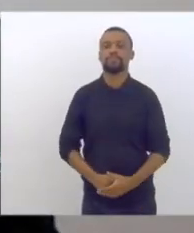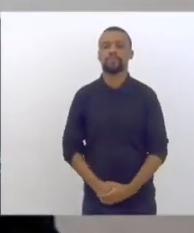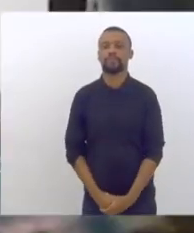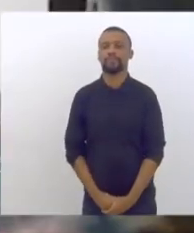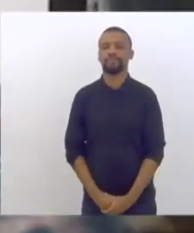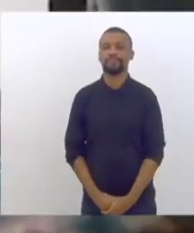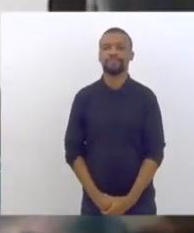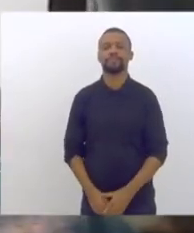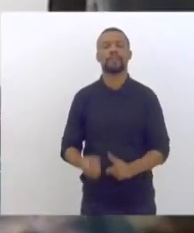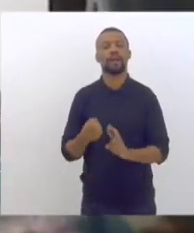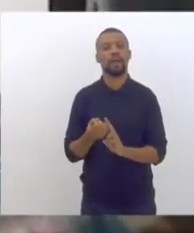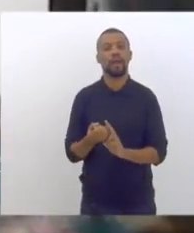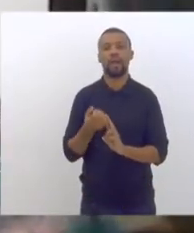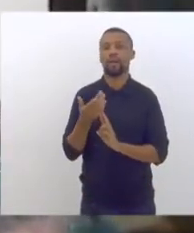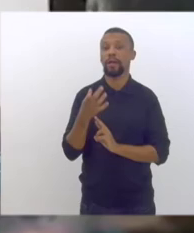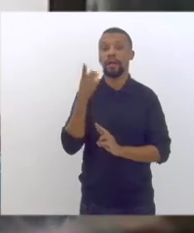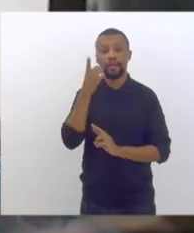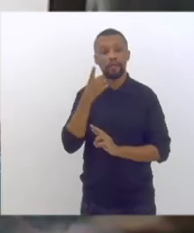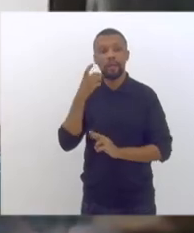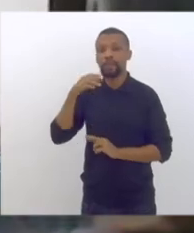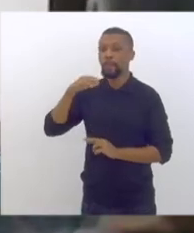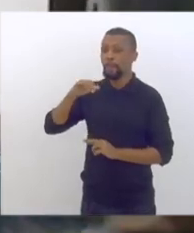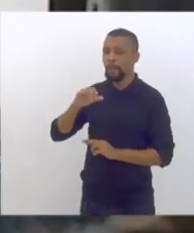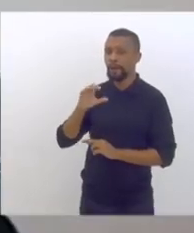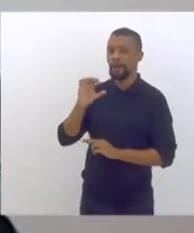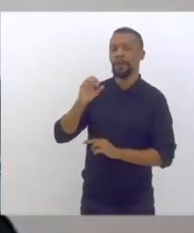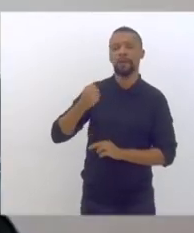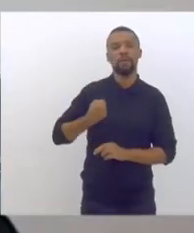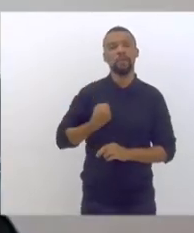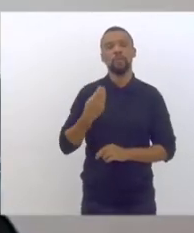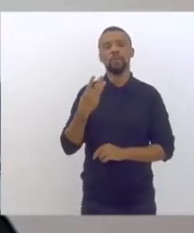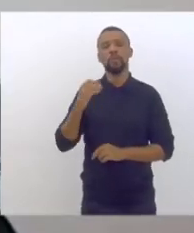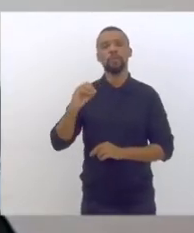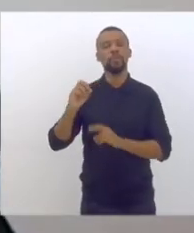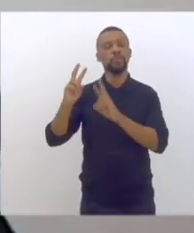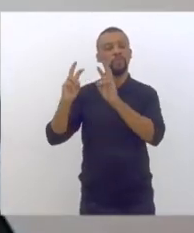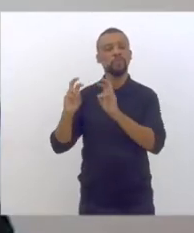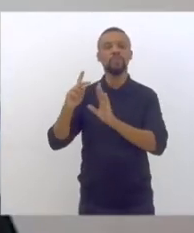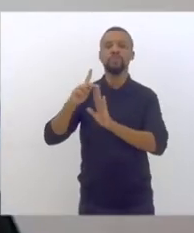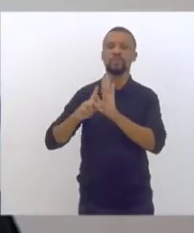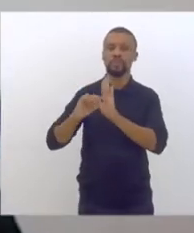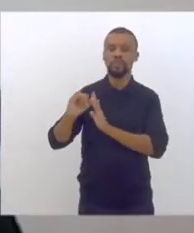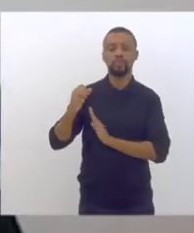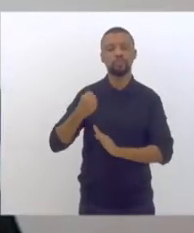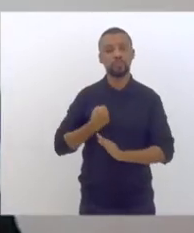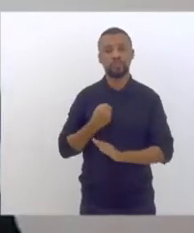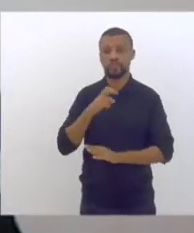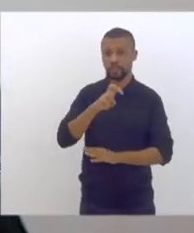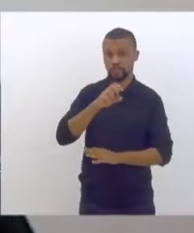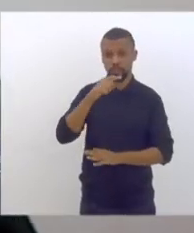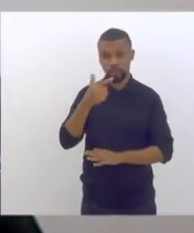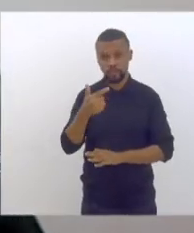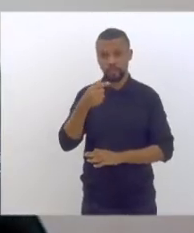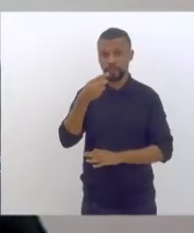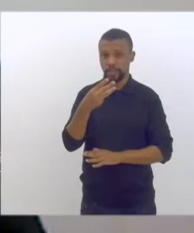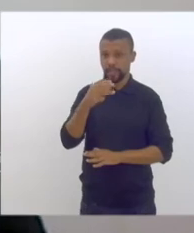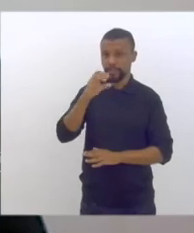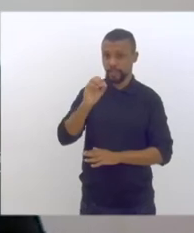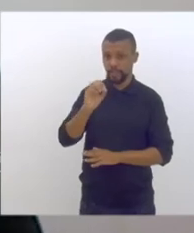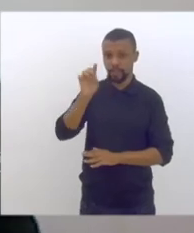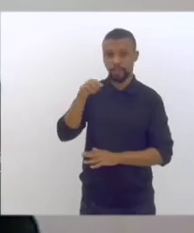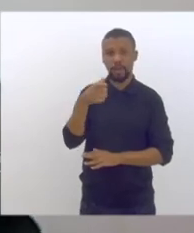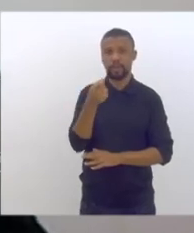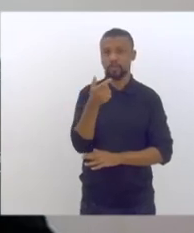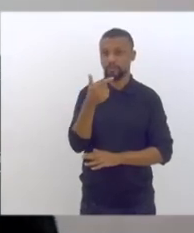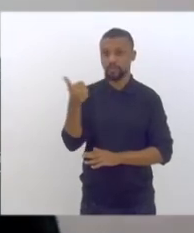o relator deputado Carlos link número 40 da pauta projeto de lei 5220 2021